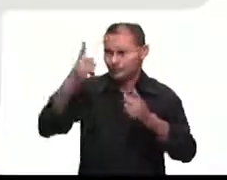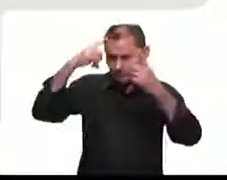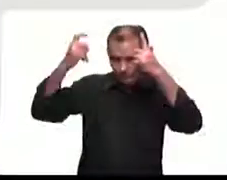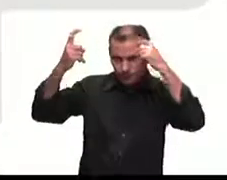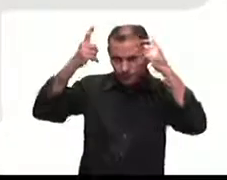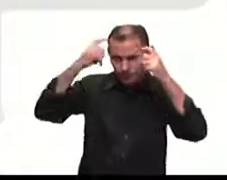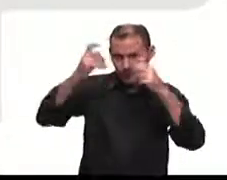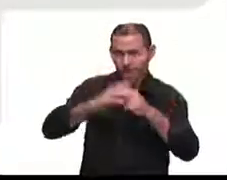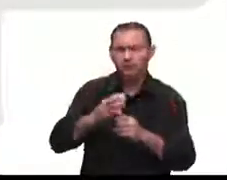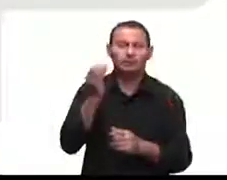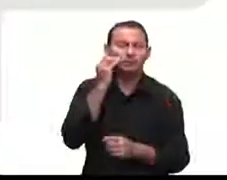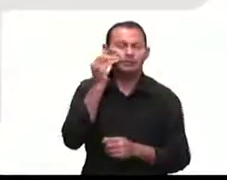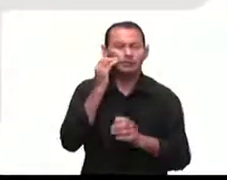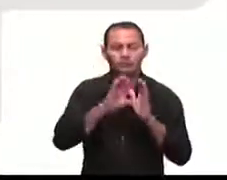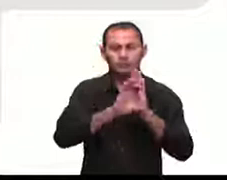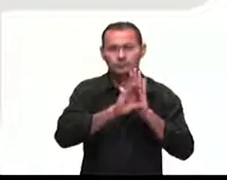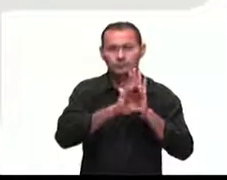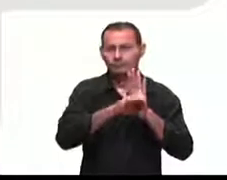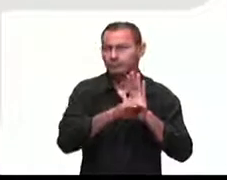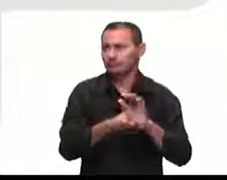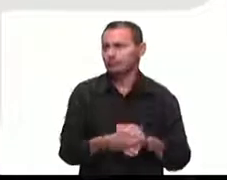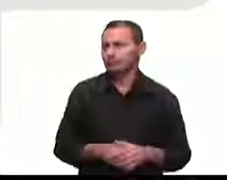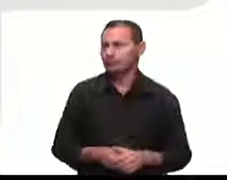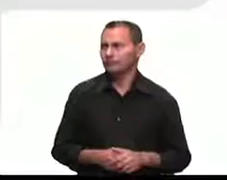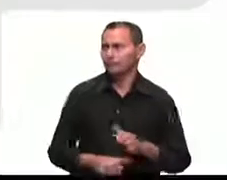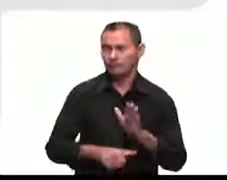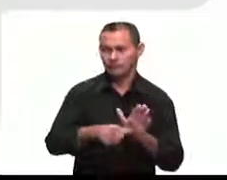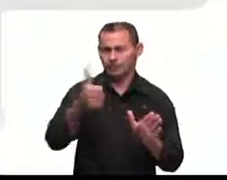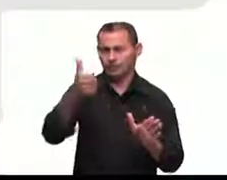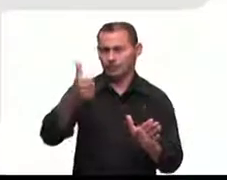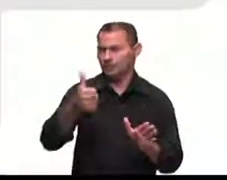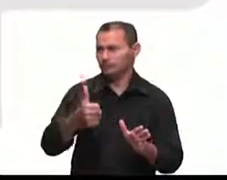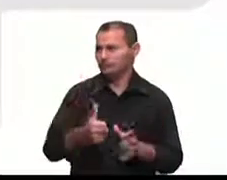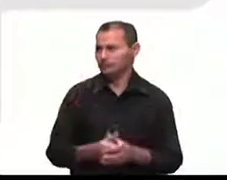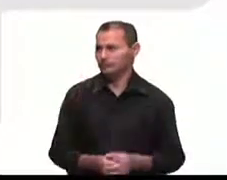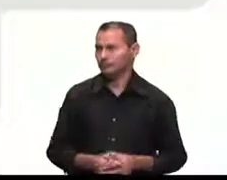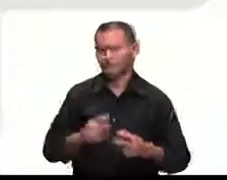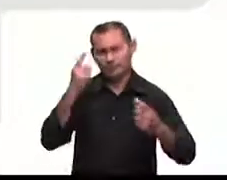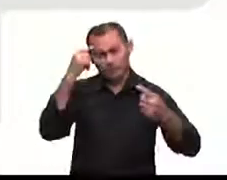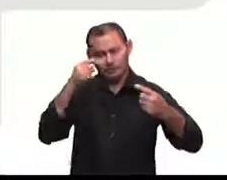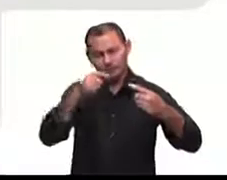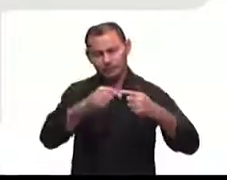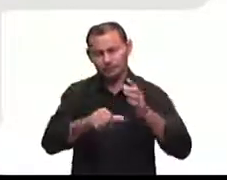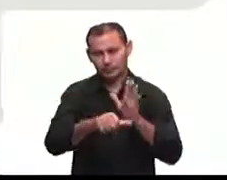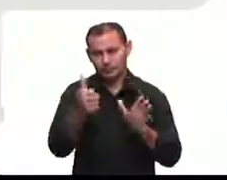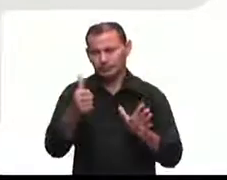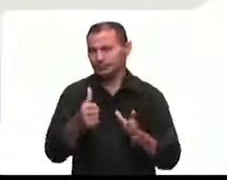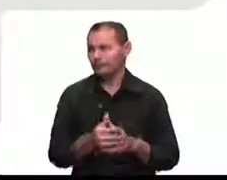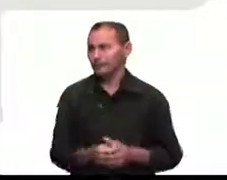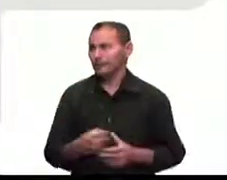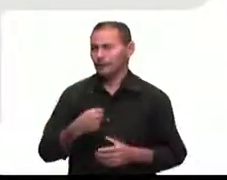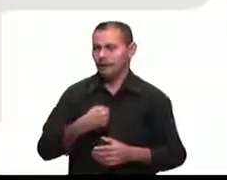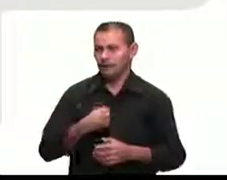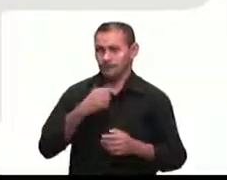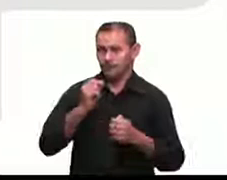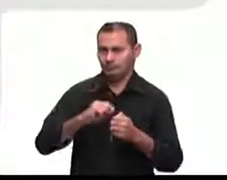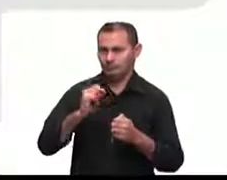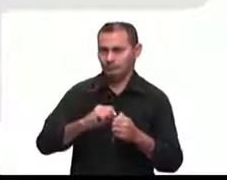de teste de conceito. Então, primeiramente, logicamente, né, eu